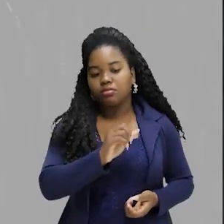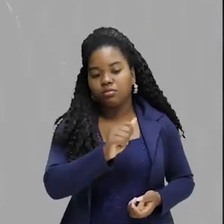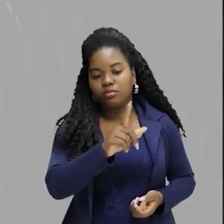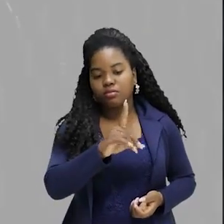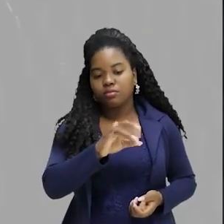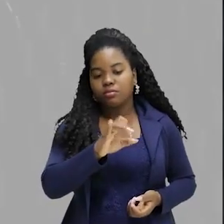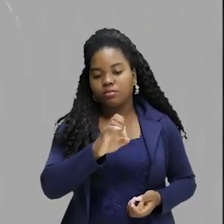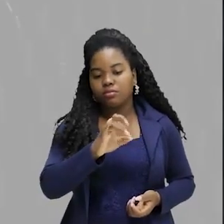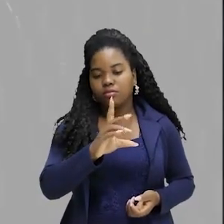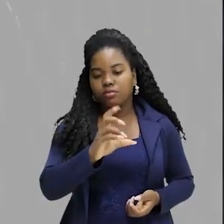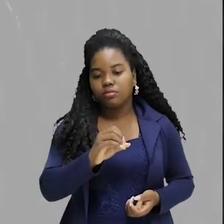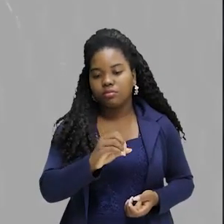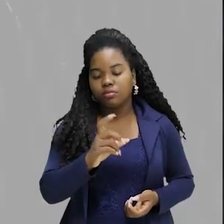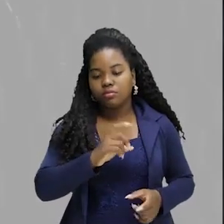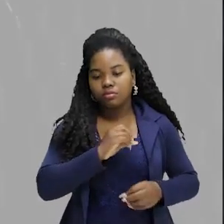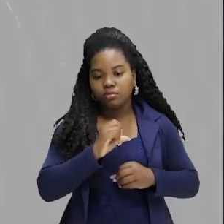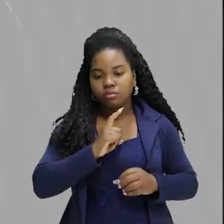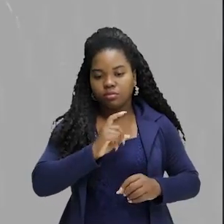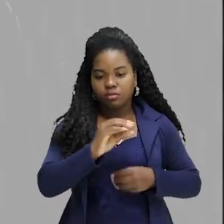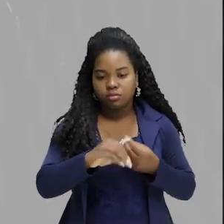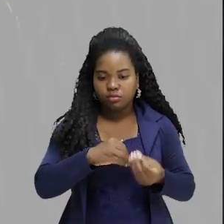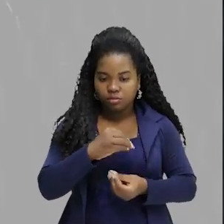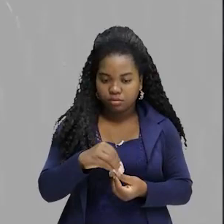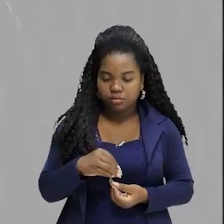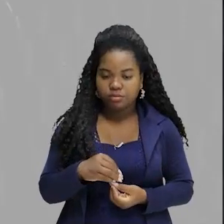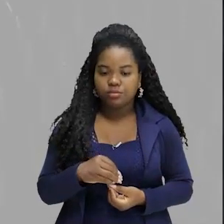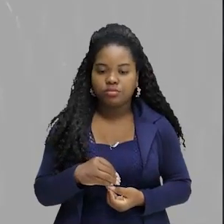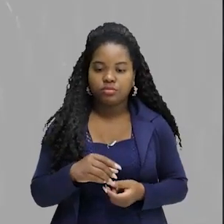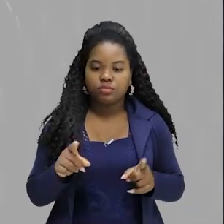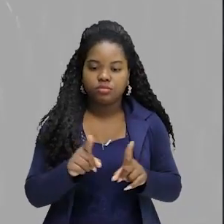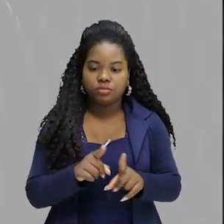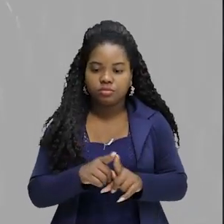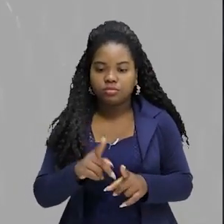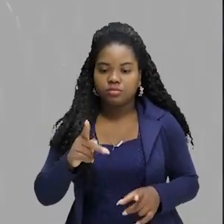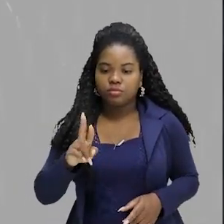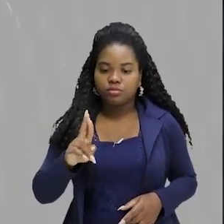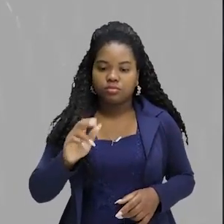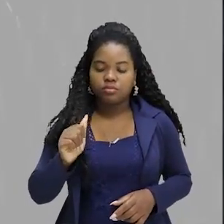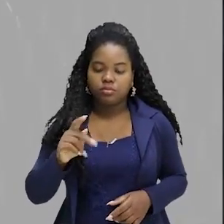haverá a reação, formou o ácido carboxílico e o íon prata passa